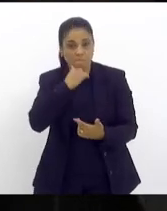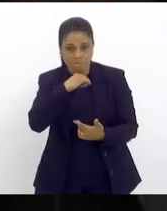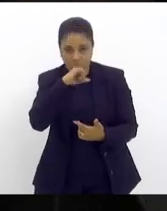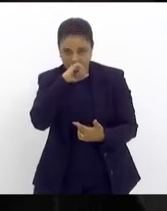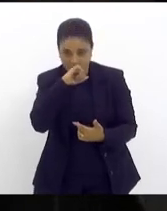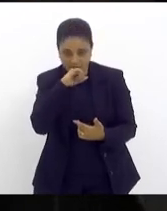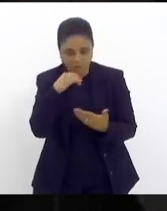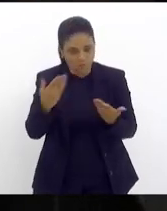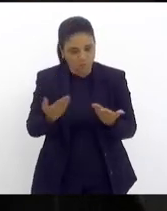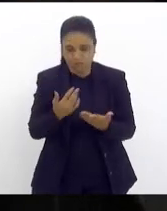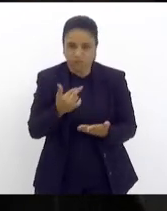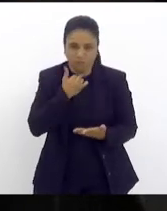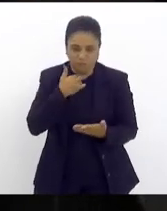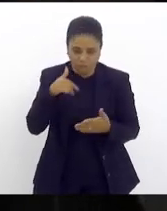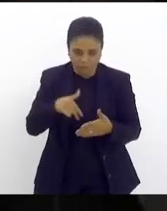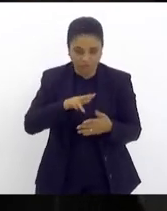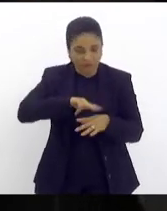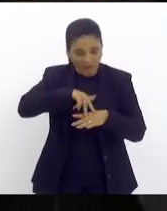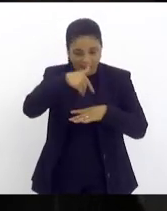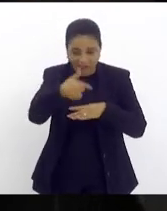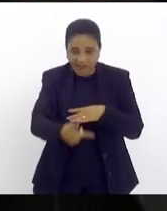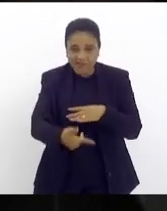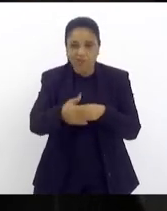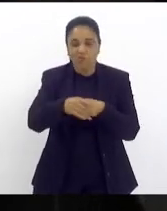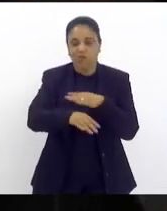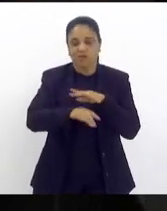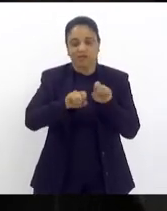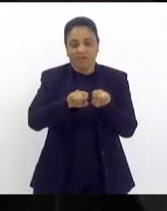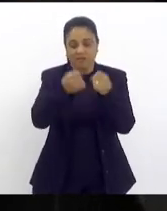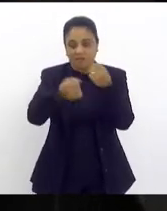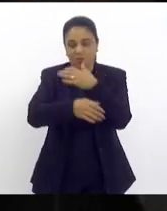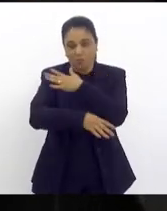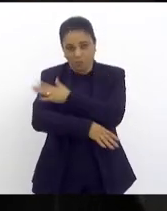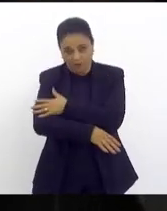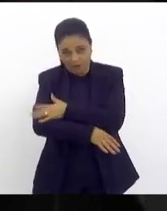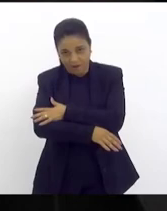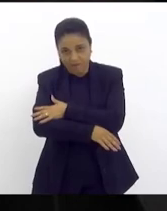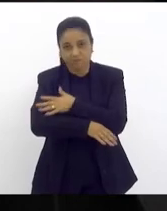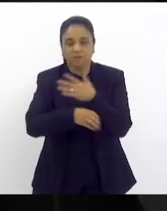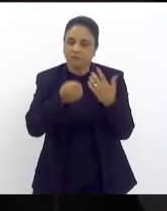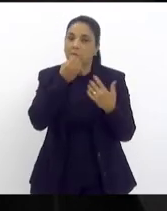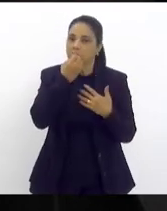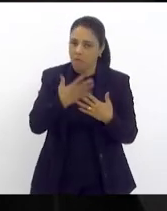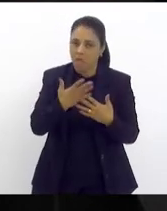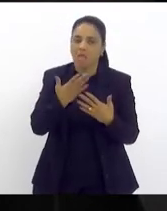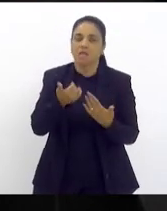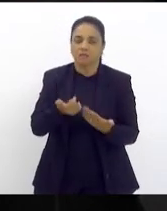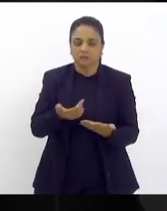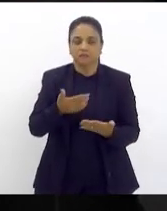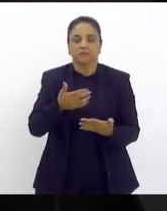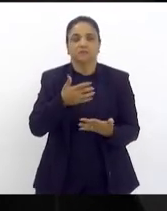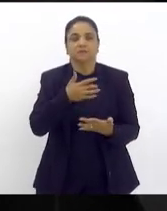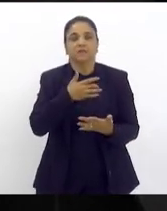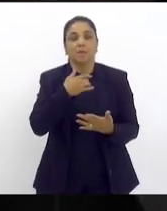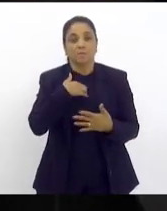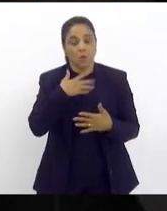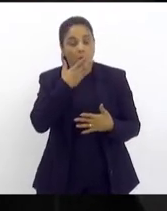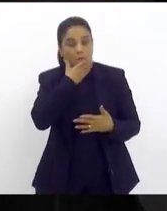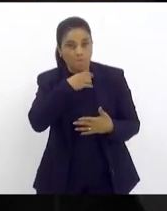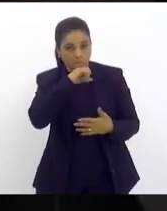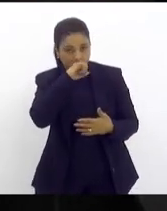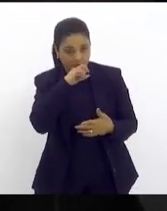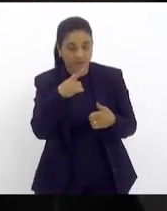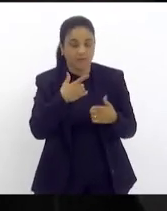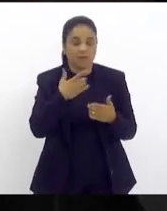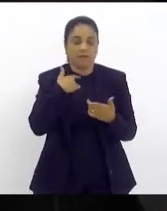aqui porque operou, caiu, quebrou o braço, mas que está bem, graças a Deus, está se recuperando, ao meu pai, à minha